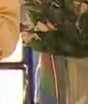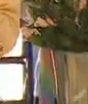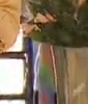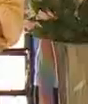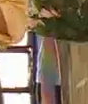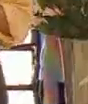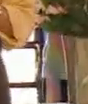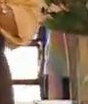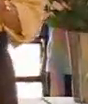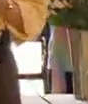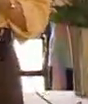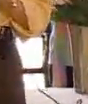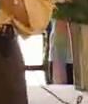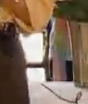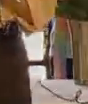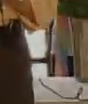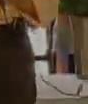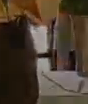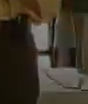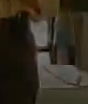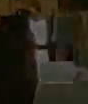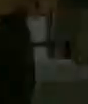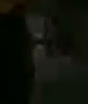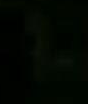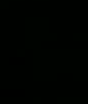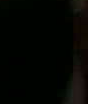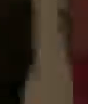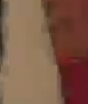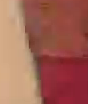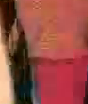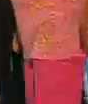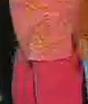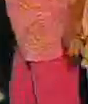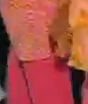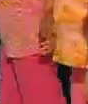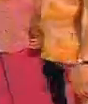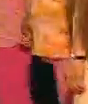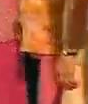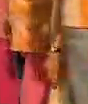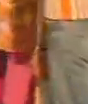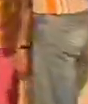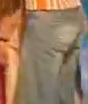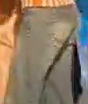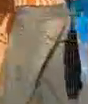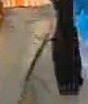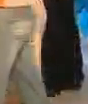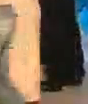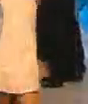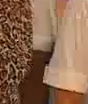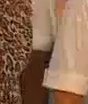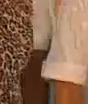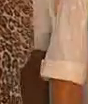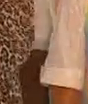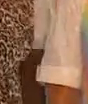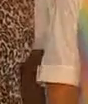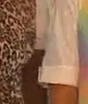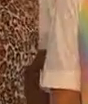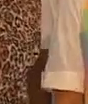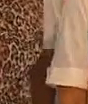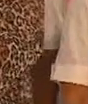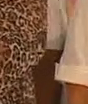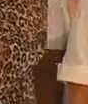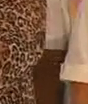nome venha a nós o vosso reino na sequência nós vamos cantar o hino do Idoso o